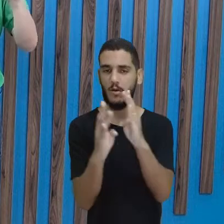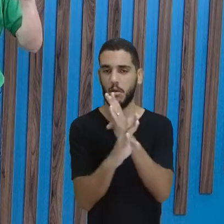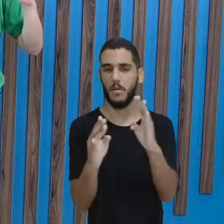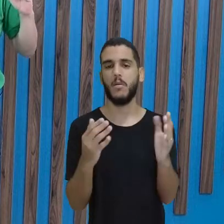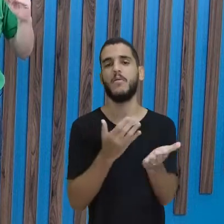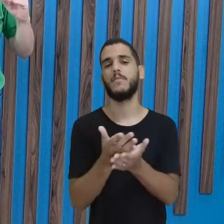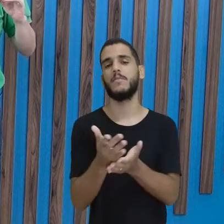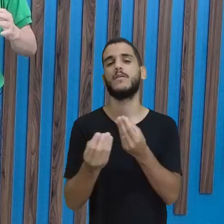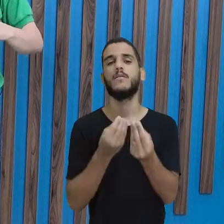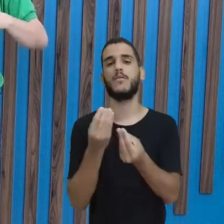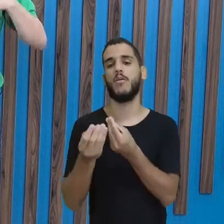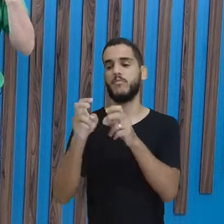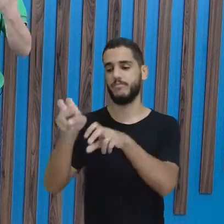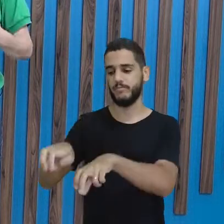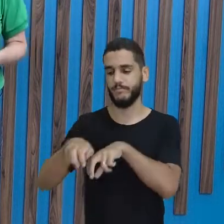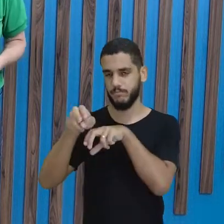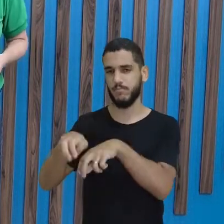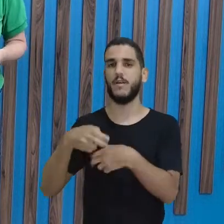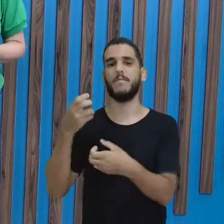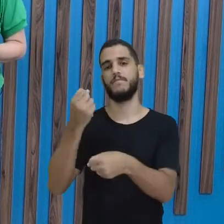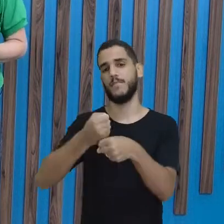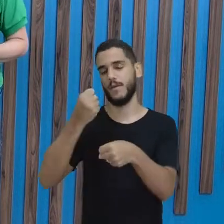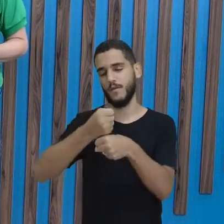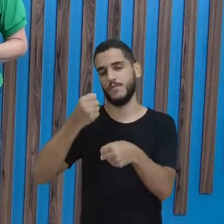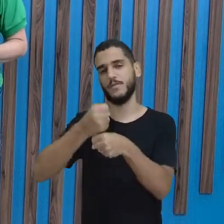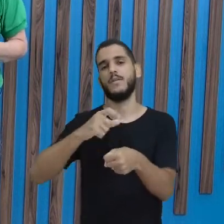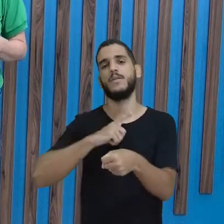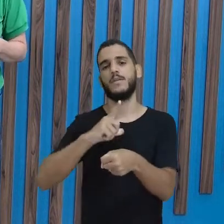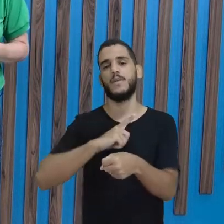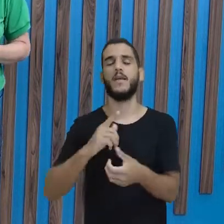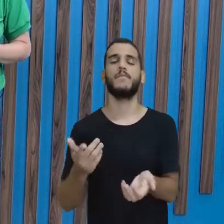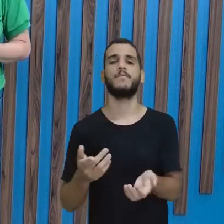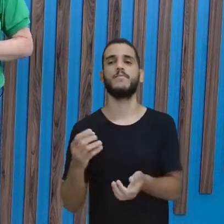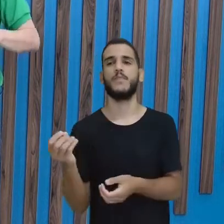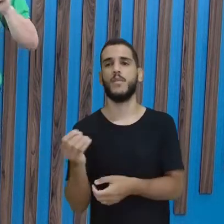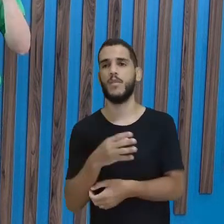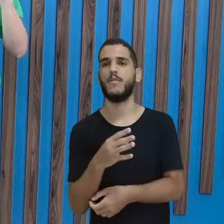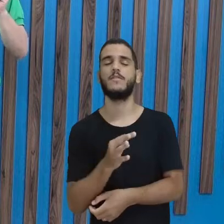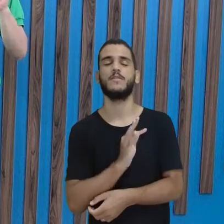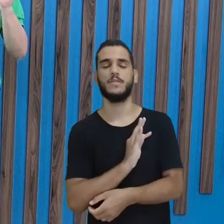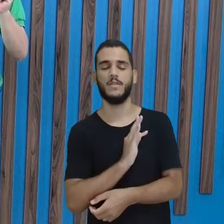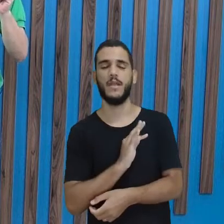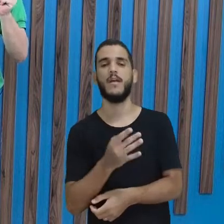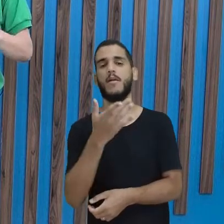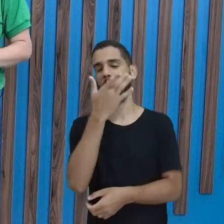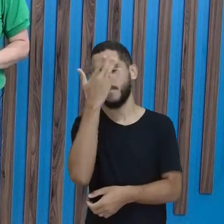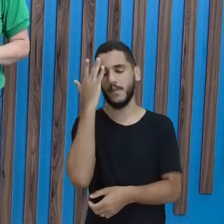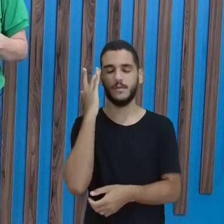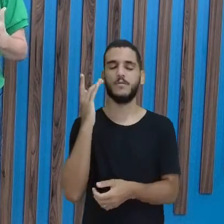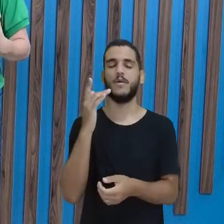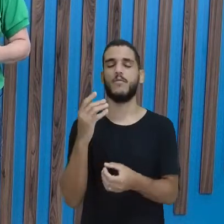primeiras cidades, as primeiras áreas urbanas, vê que coisa, as primeiras áreas urbanas surgiram da área